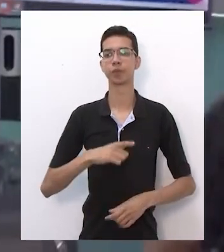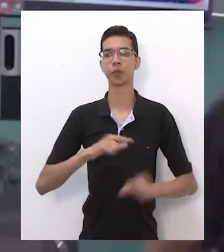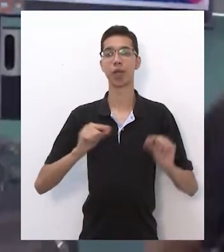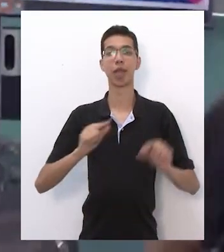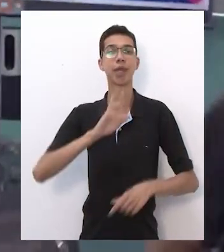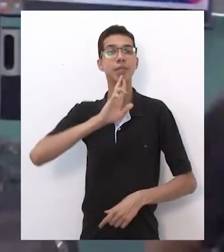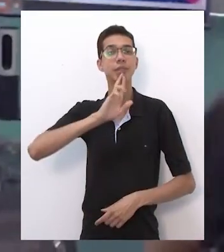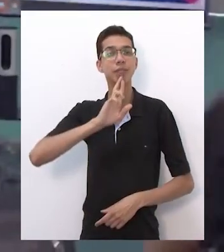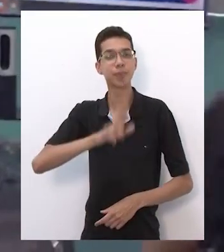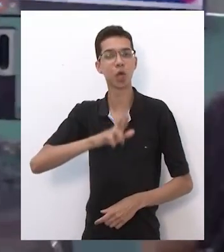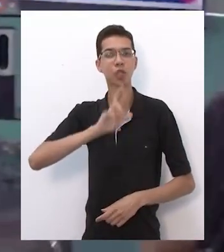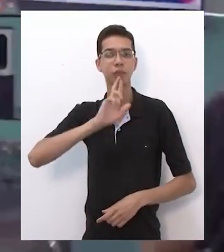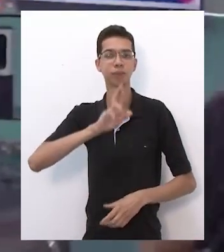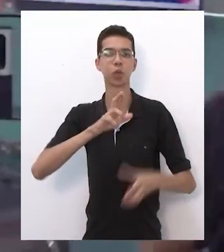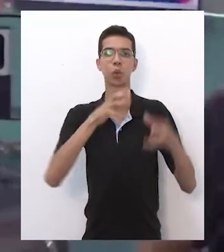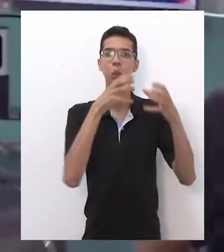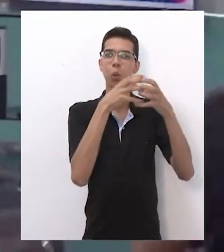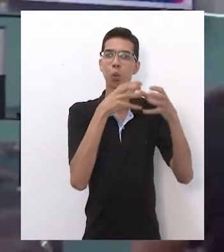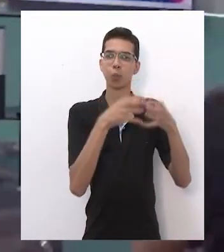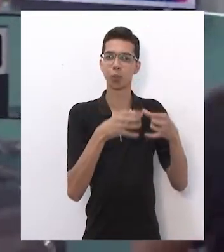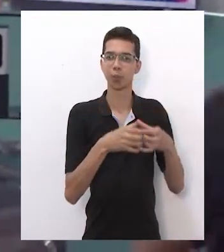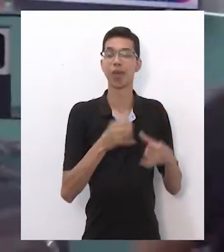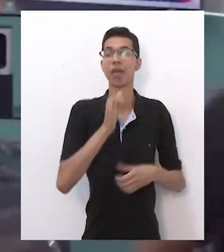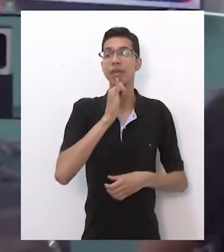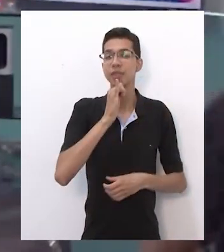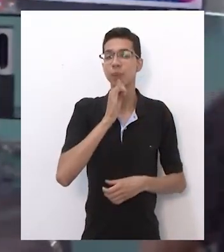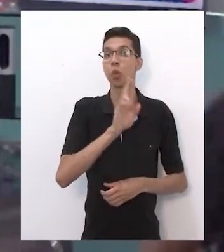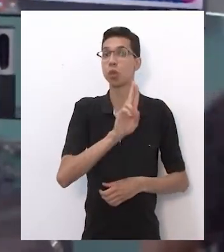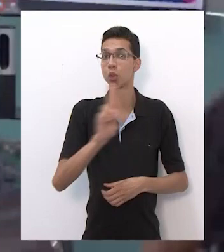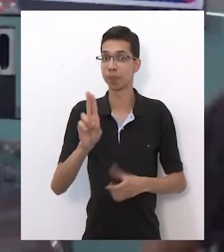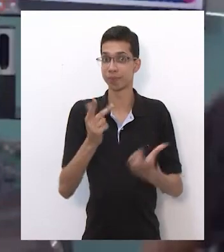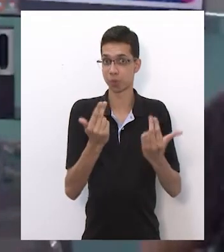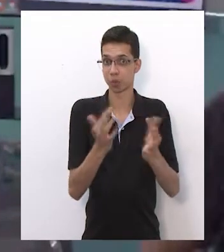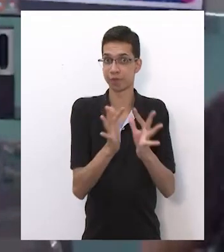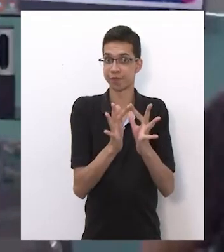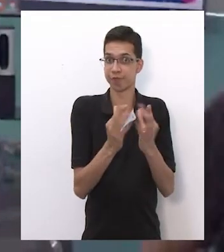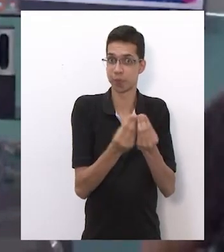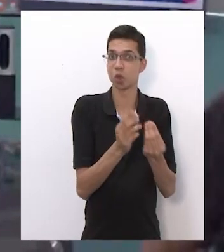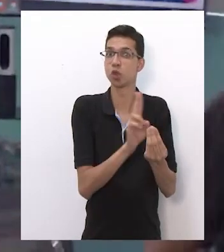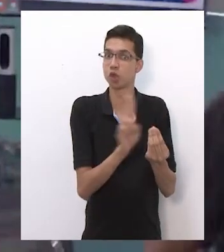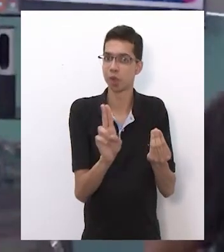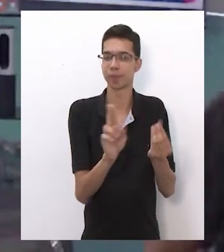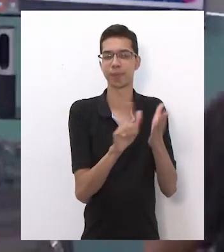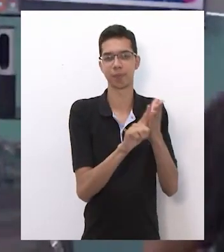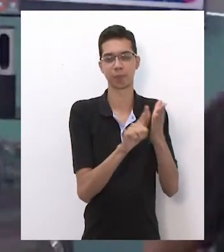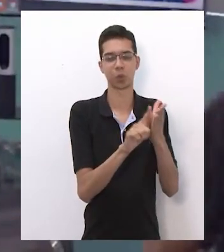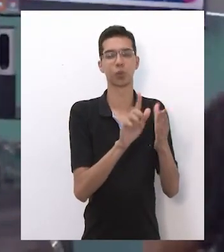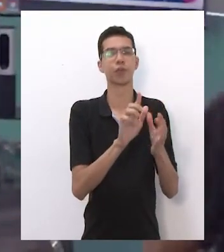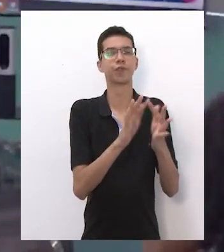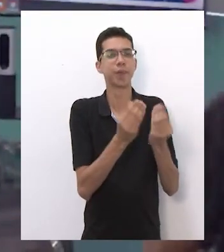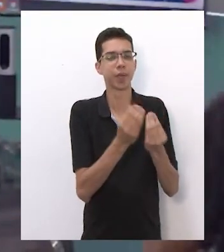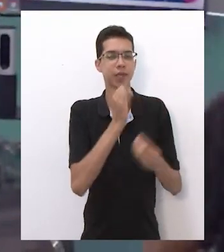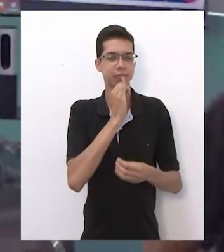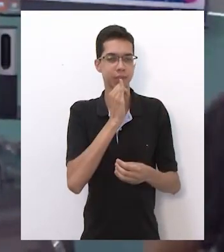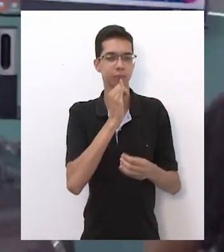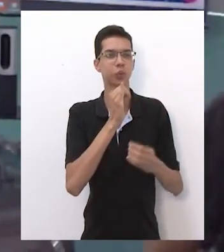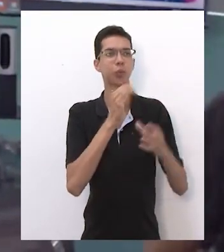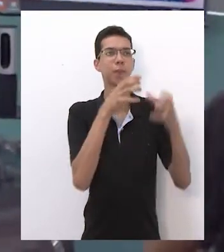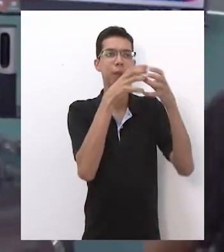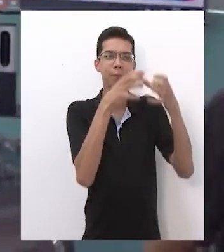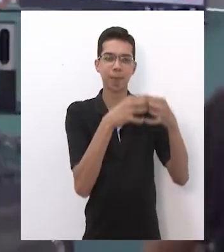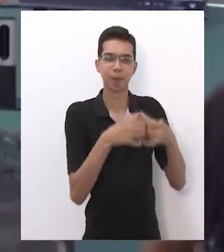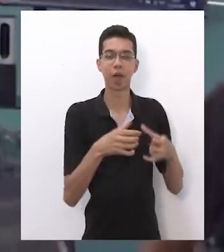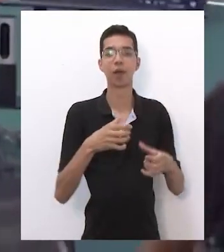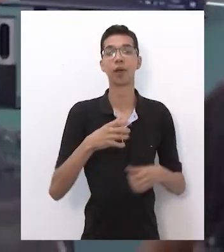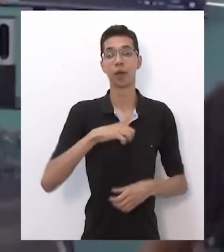respostas. Então, eu tenho, por exemplo, aqui a família dos recursos humanos, ó. O professor desliga a luz, o último aluno apaga a luz, né? Membros